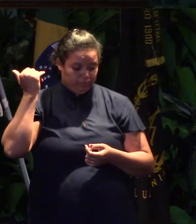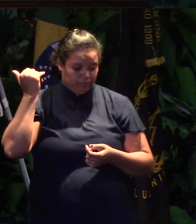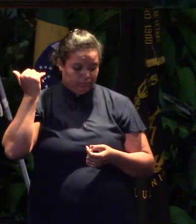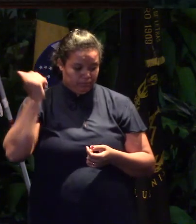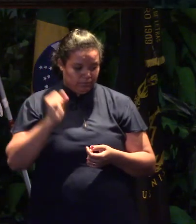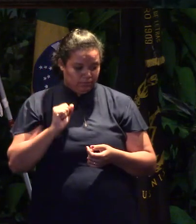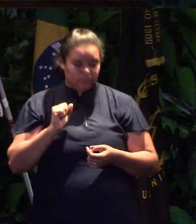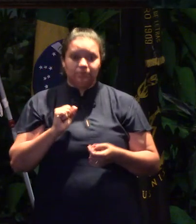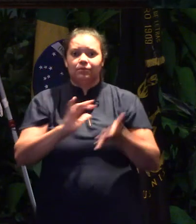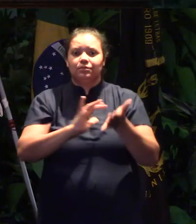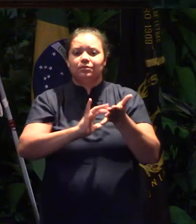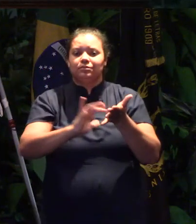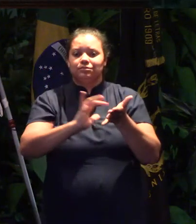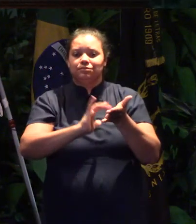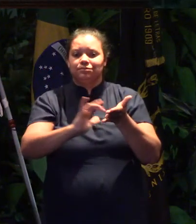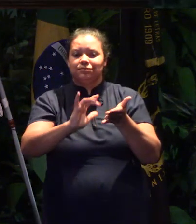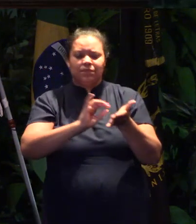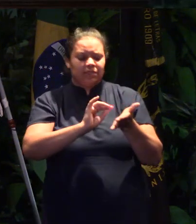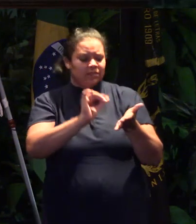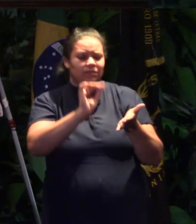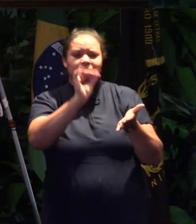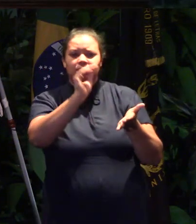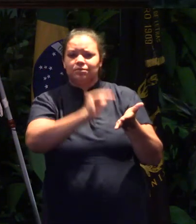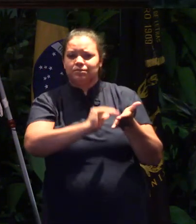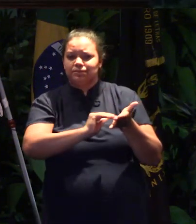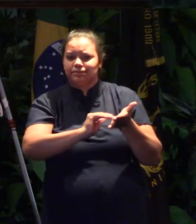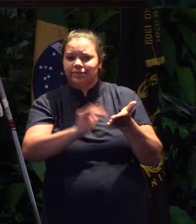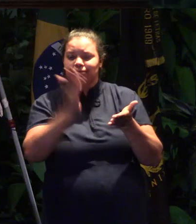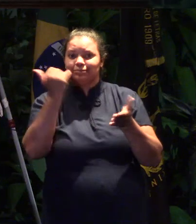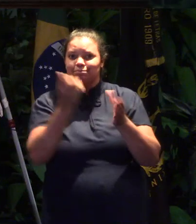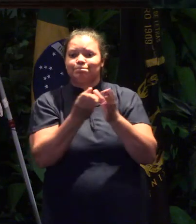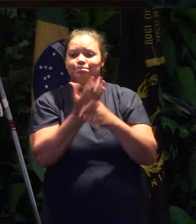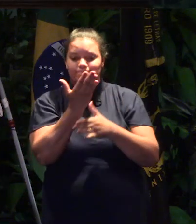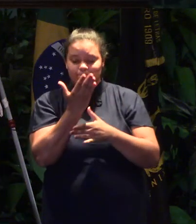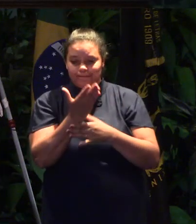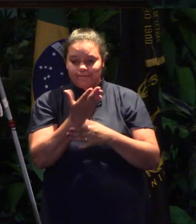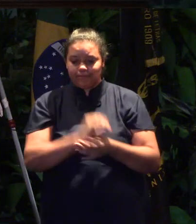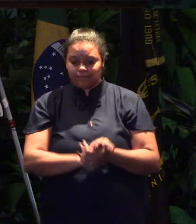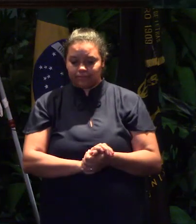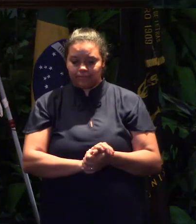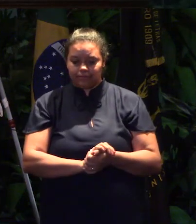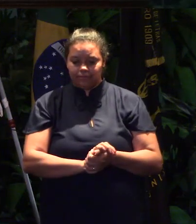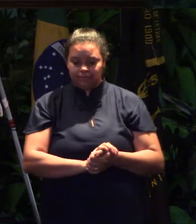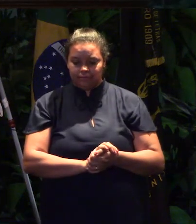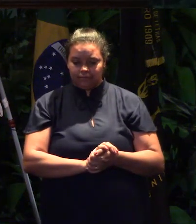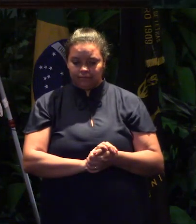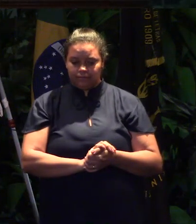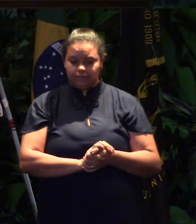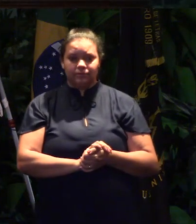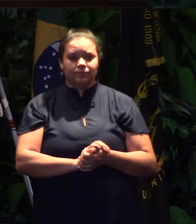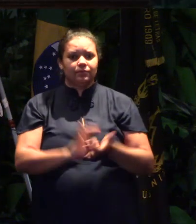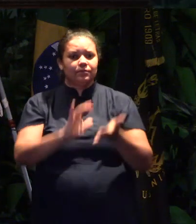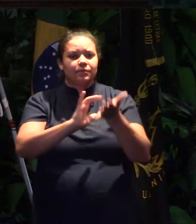o touchscreen, né, a tela lisa, né, toque na tela, né, quando criaram os